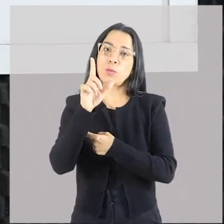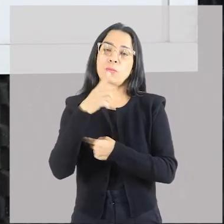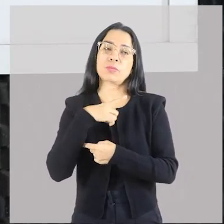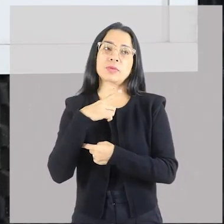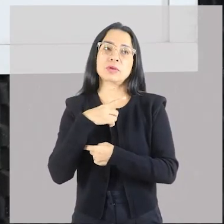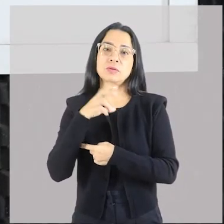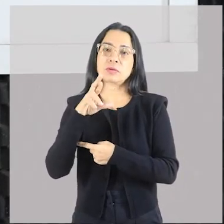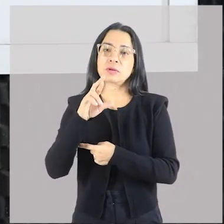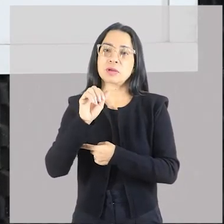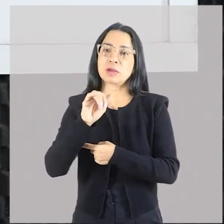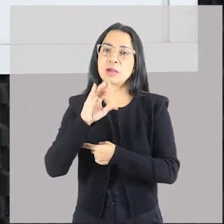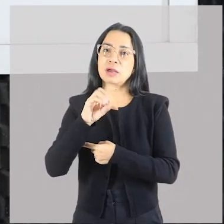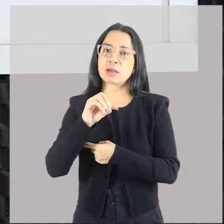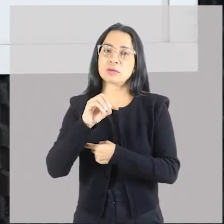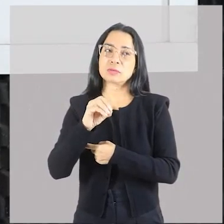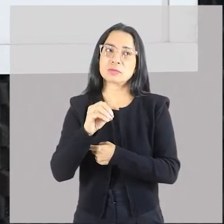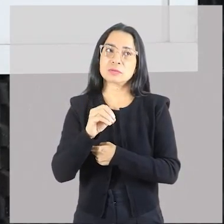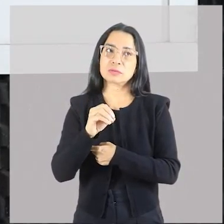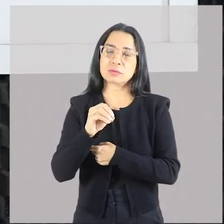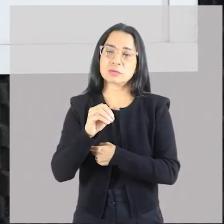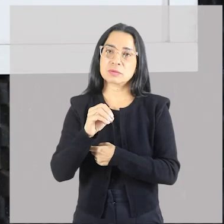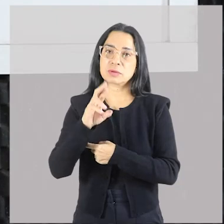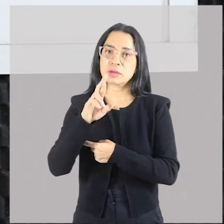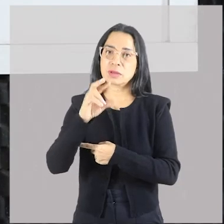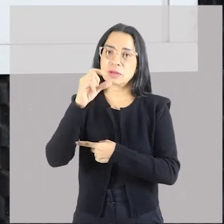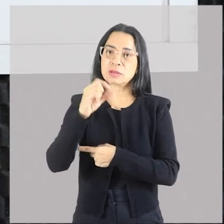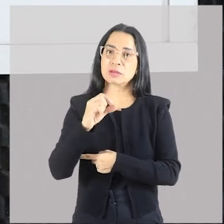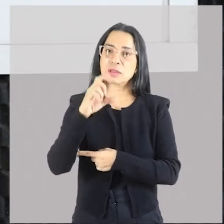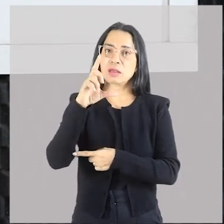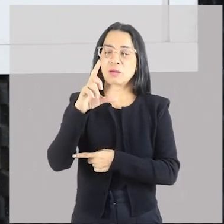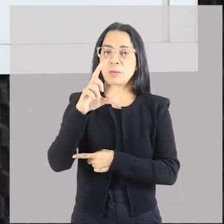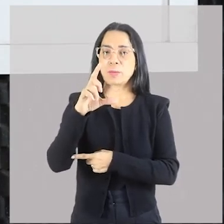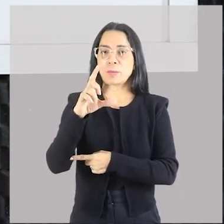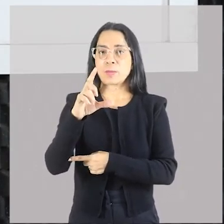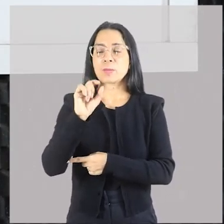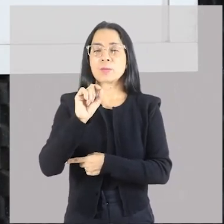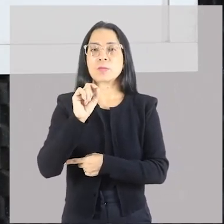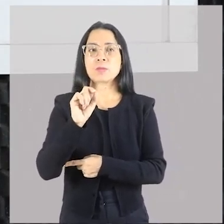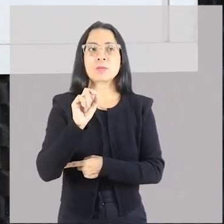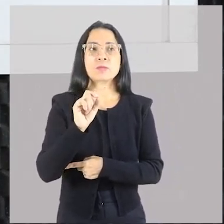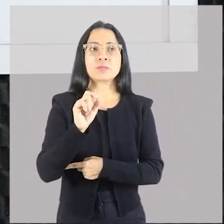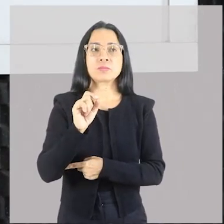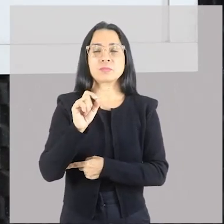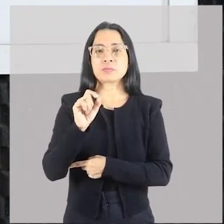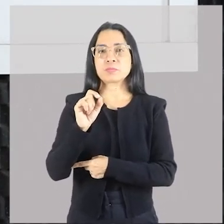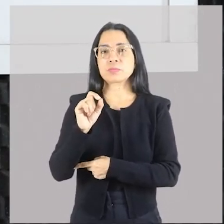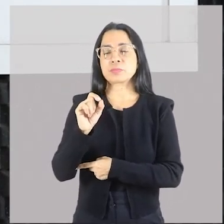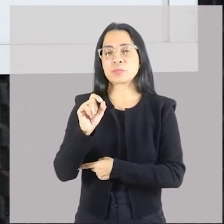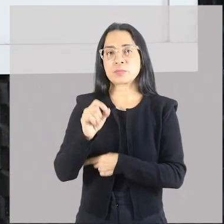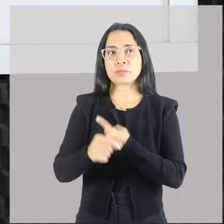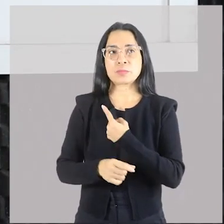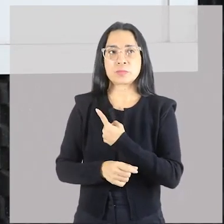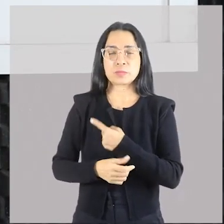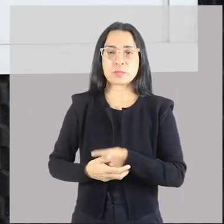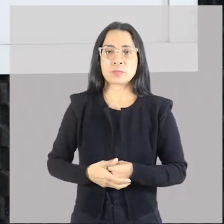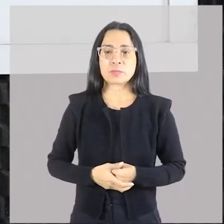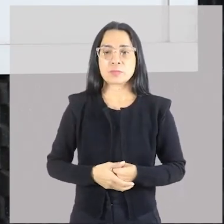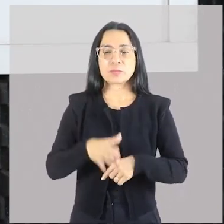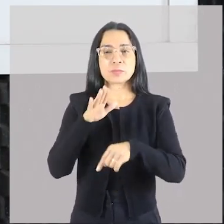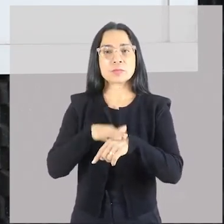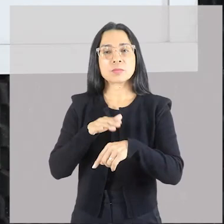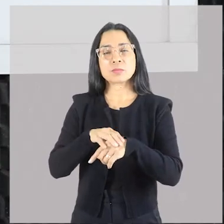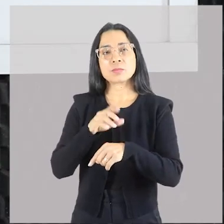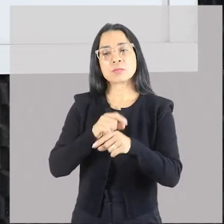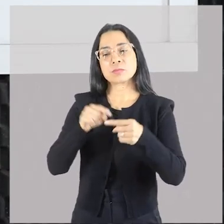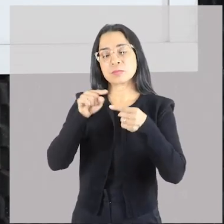aqui tem raio Rzão, que é o raio do círculo menor. Nós chamamos